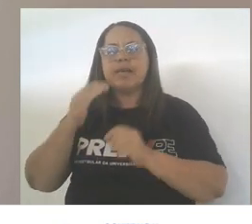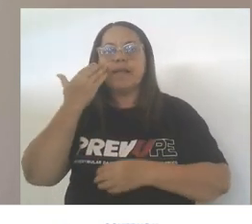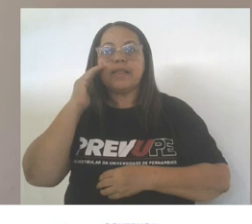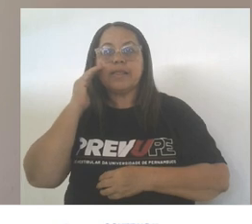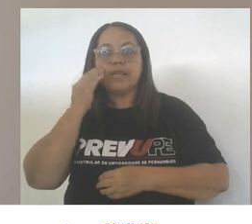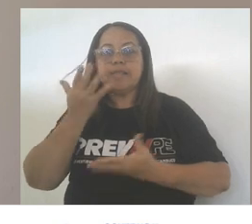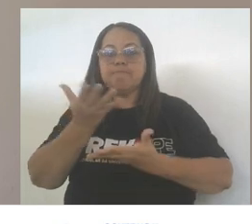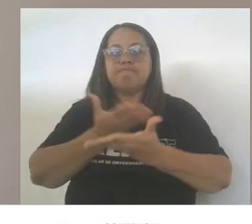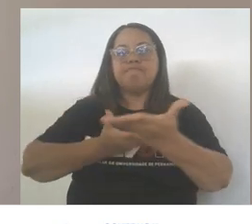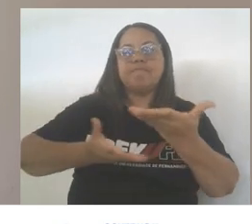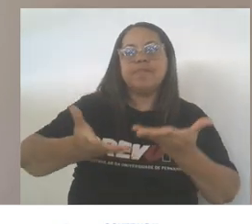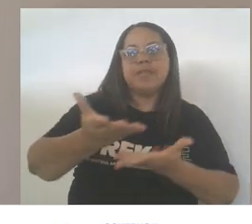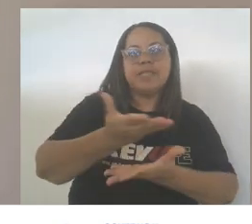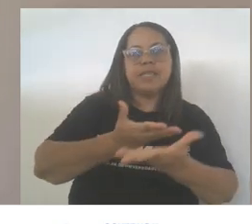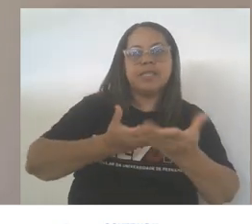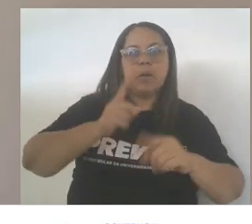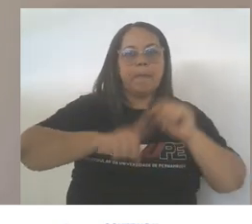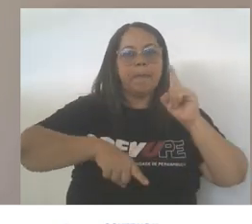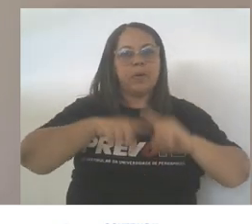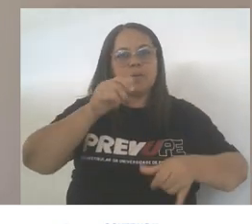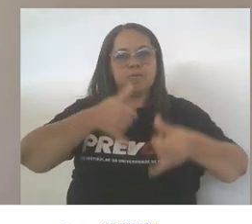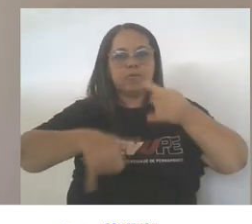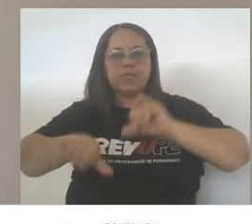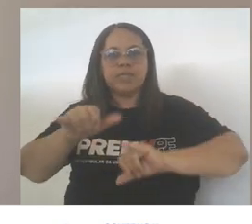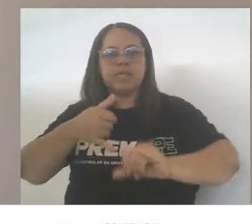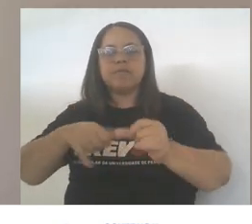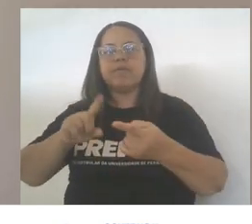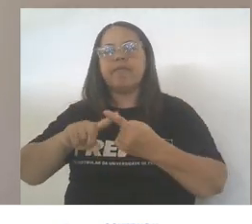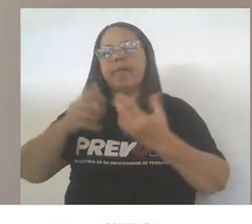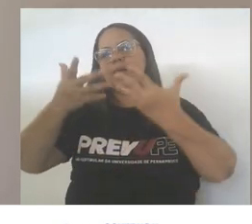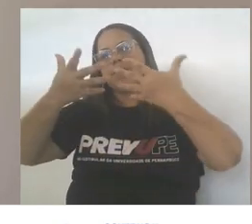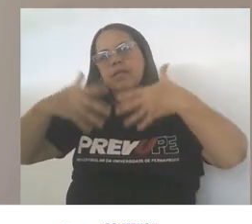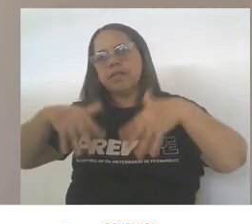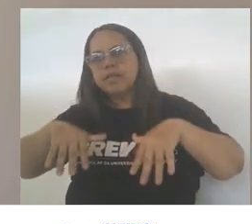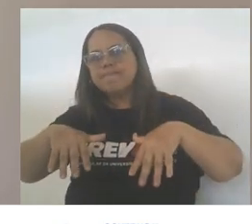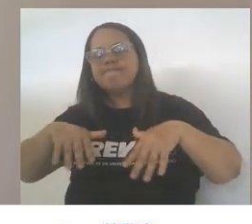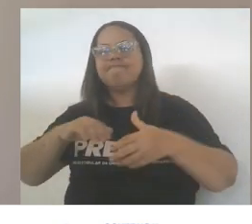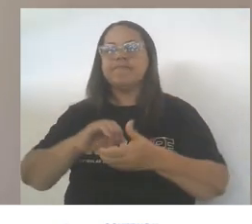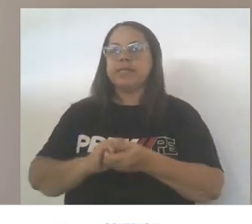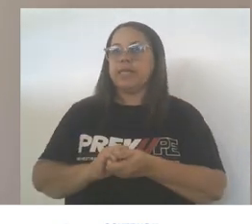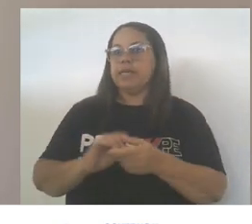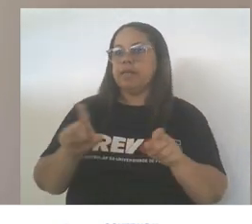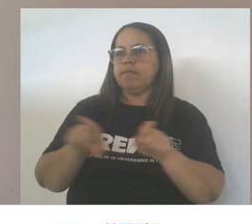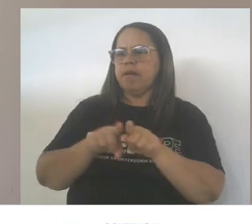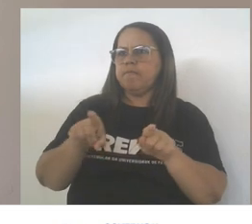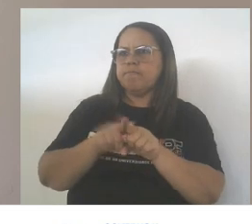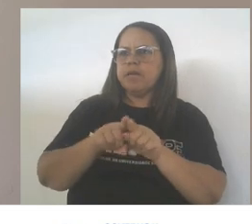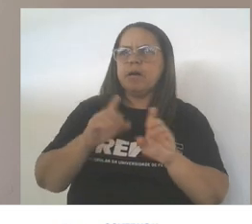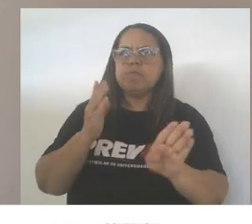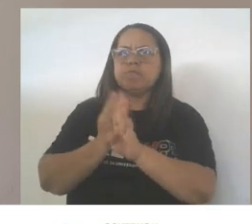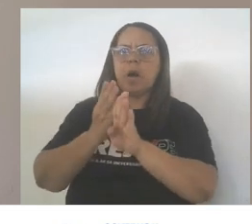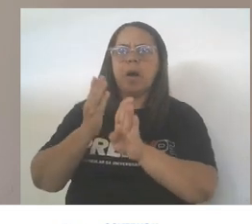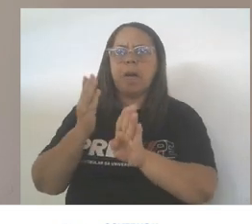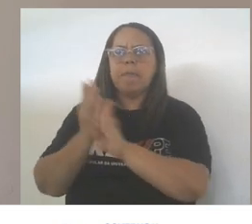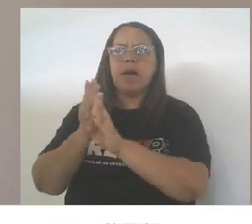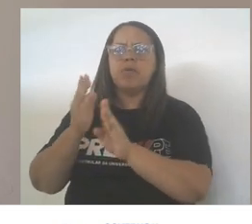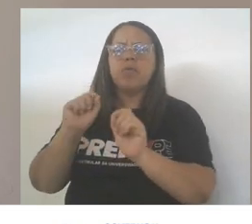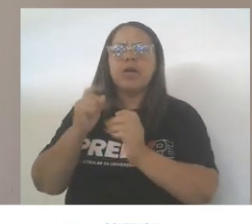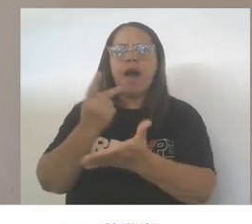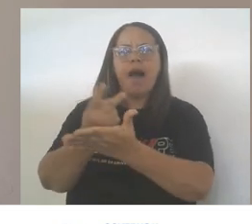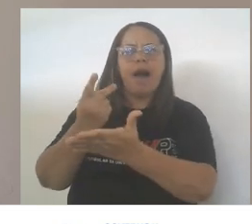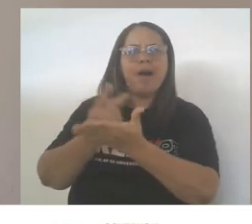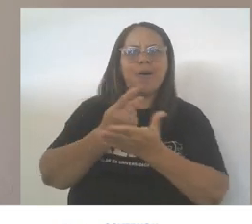das interações entre produtos químicos e o ambiente natural, bem como em identificar e mitigar os